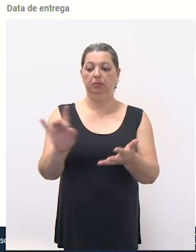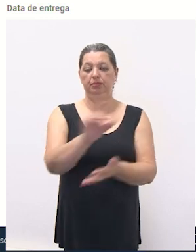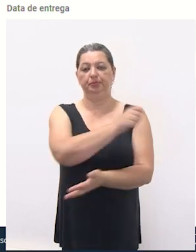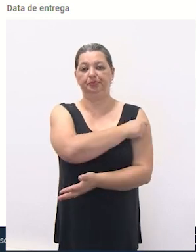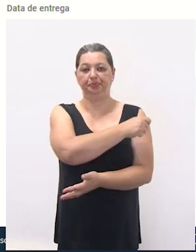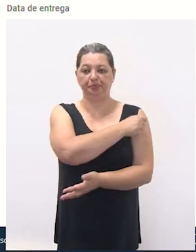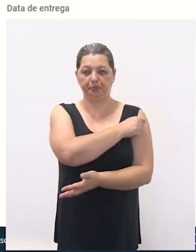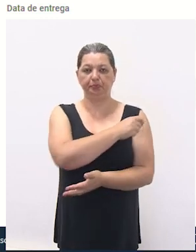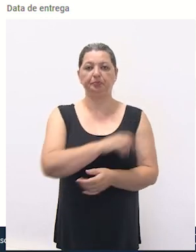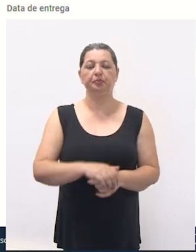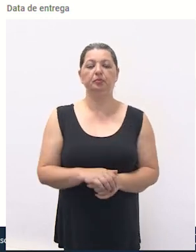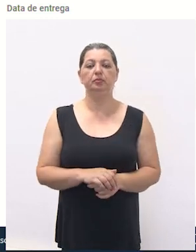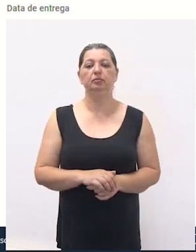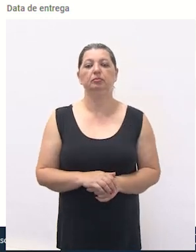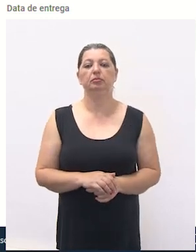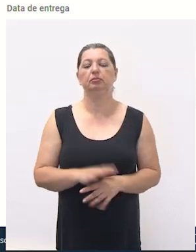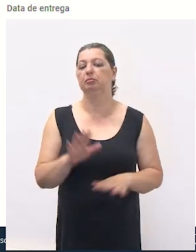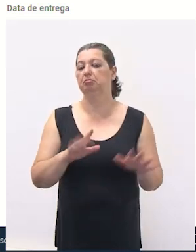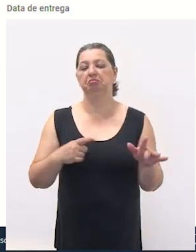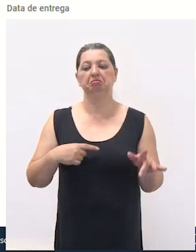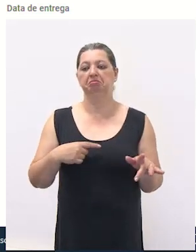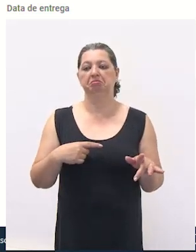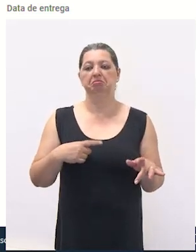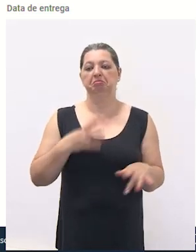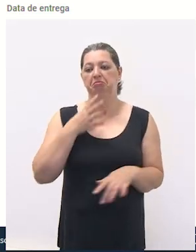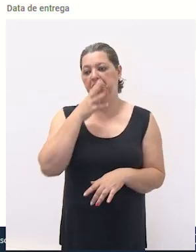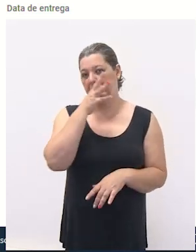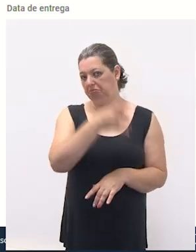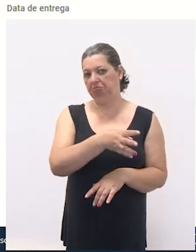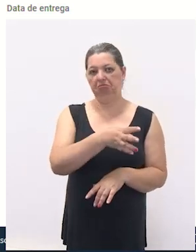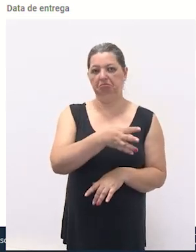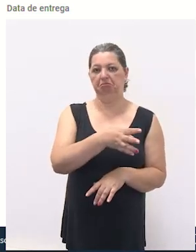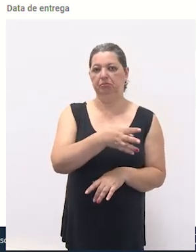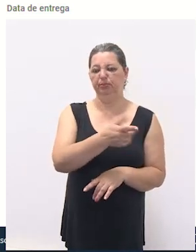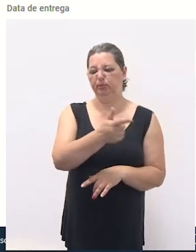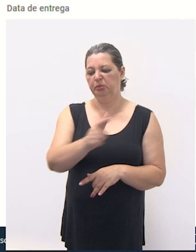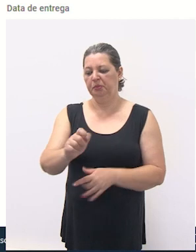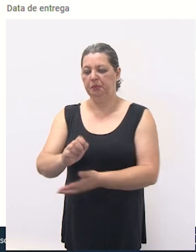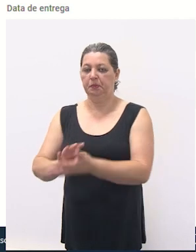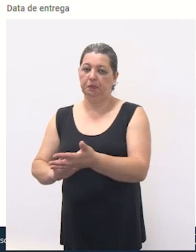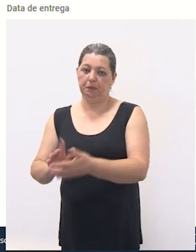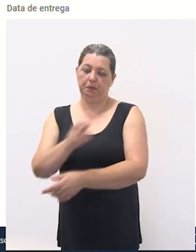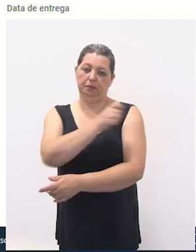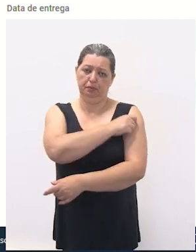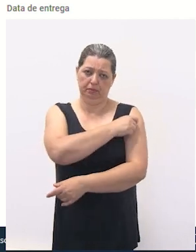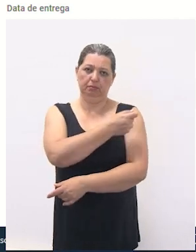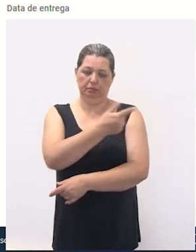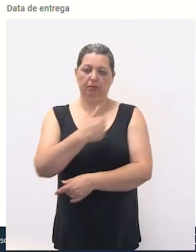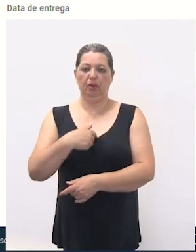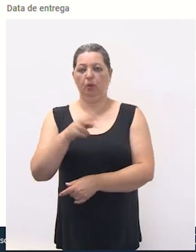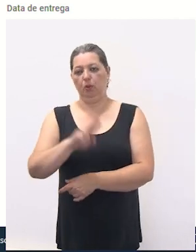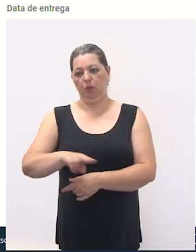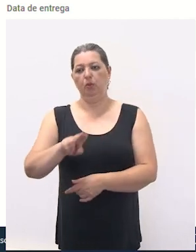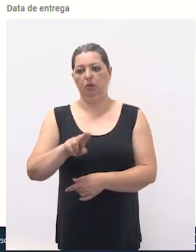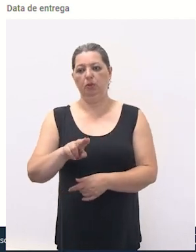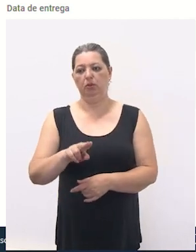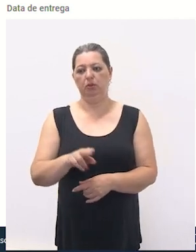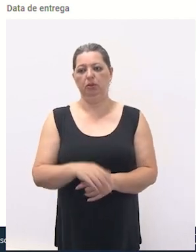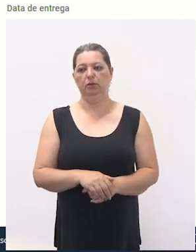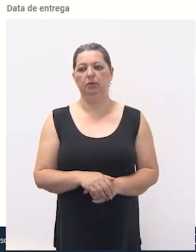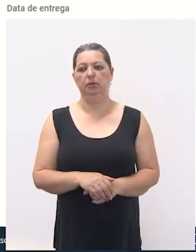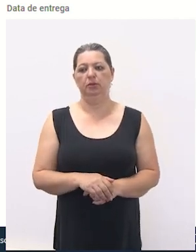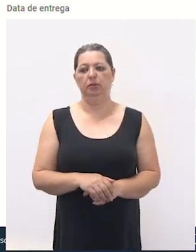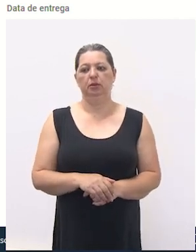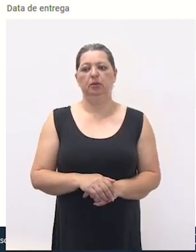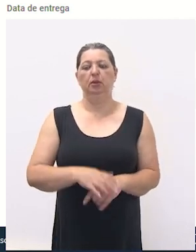com que os alunos interfiram nas atividades um dos outros, né? Eu utilizo bastante essa última opção aqui. Na verdade, tem que